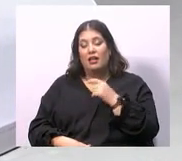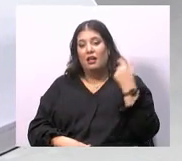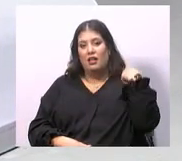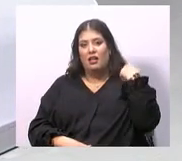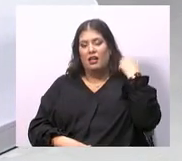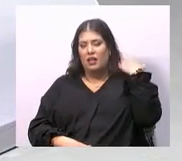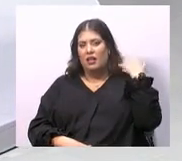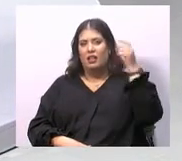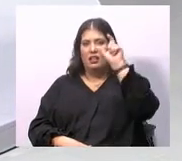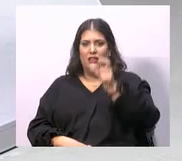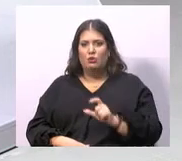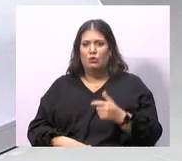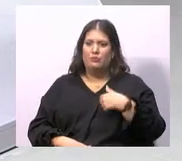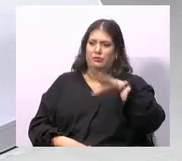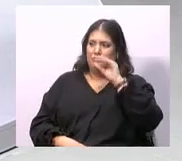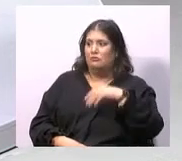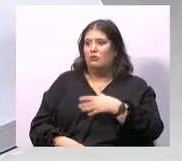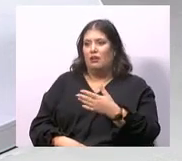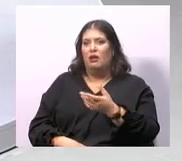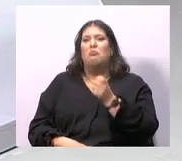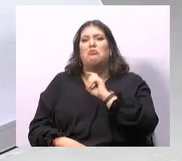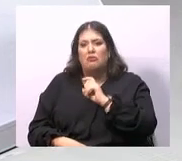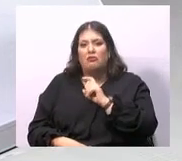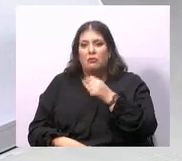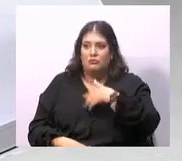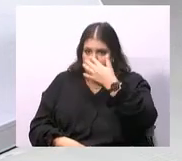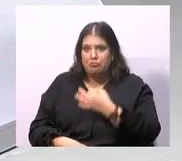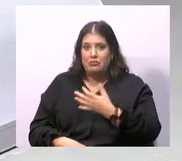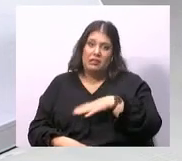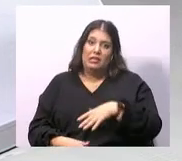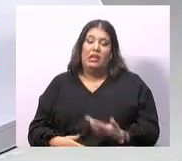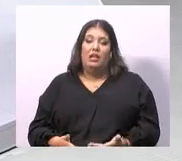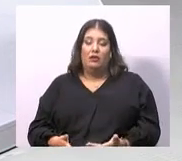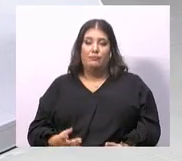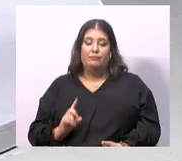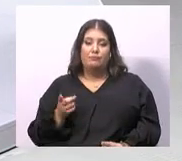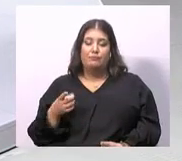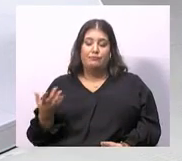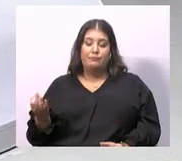capaz, mas quer dizer, ficámos assim sem mais nada. Não.